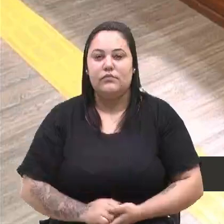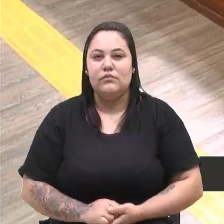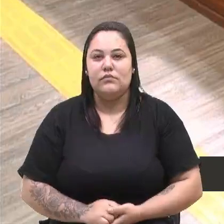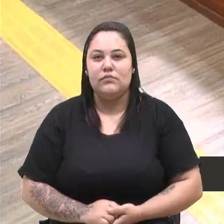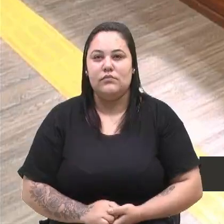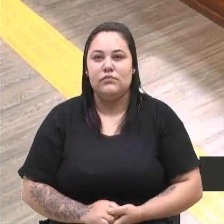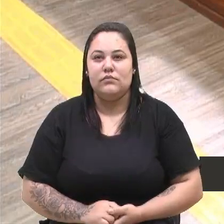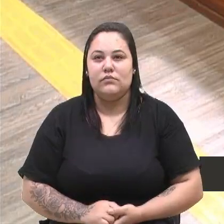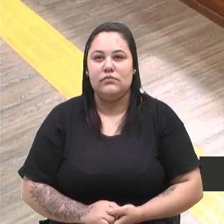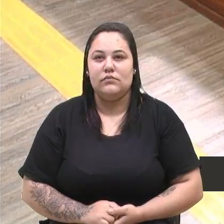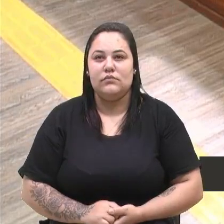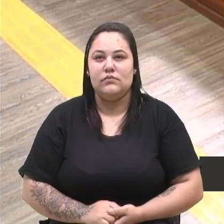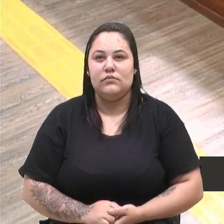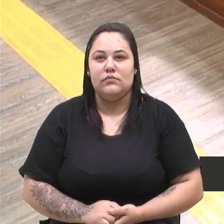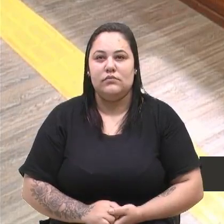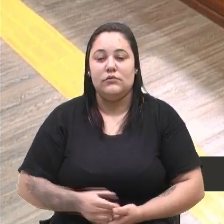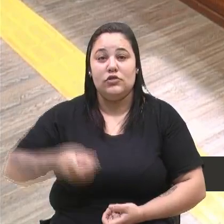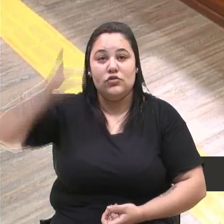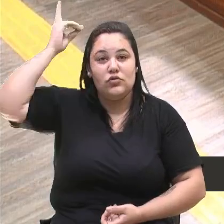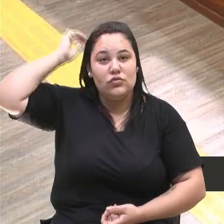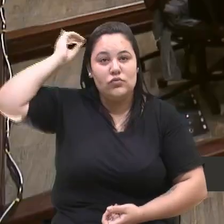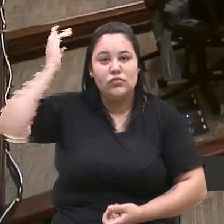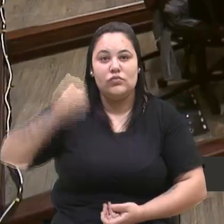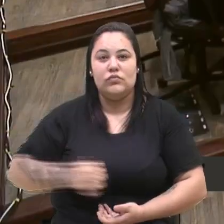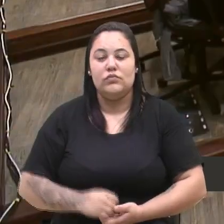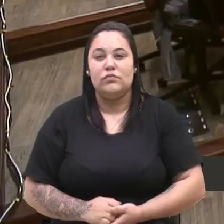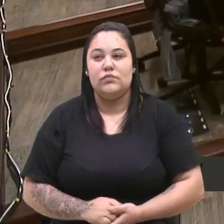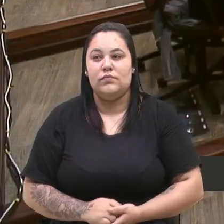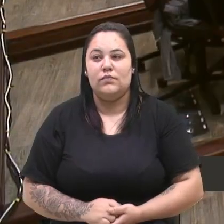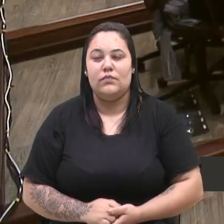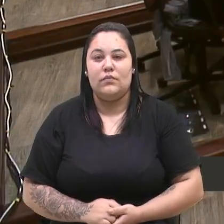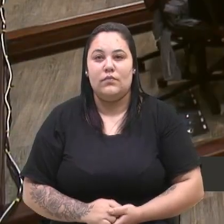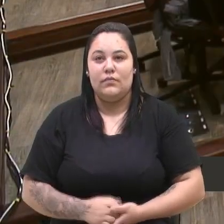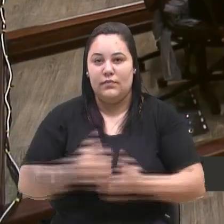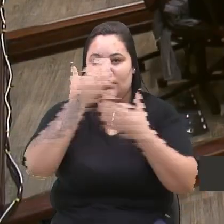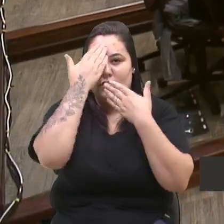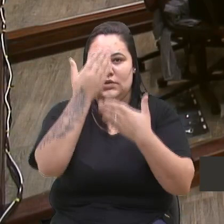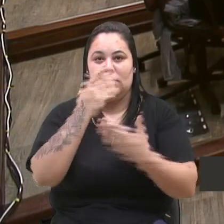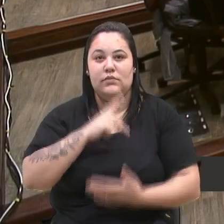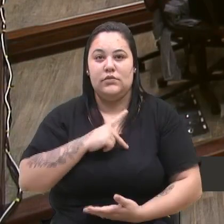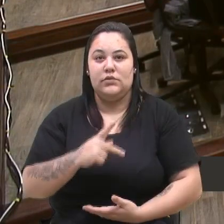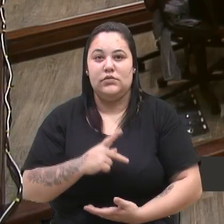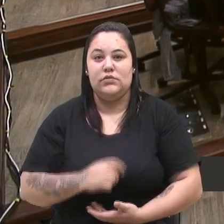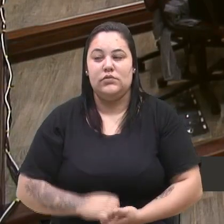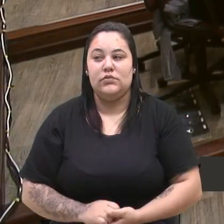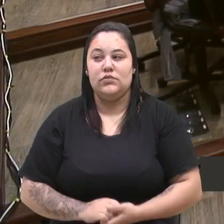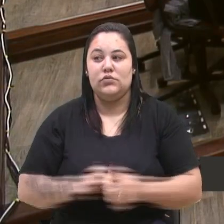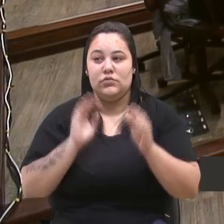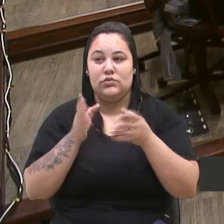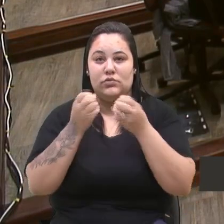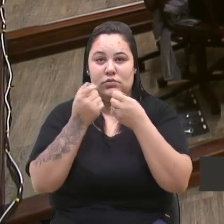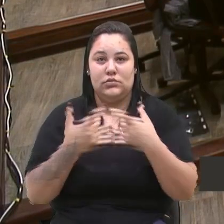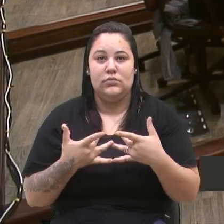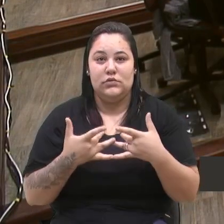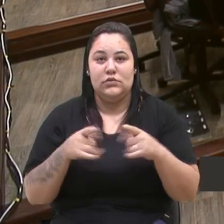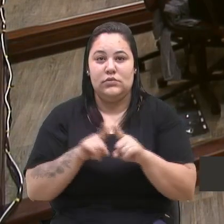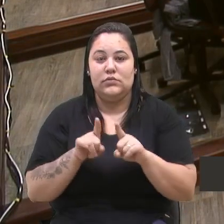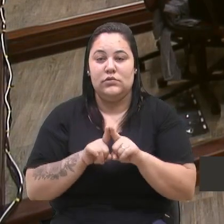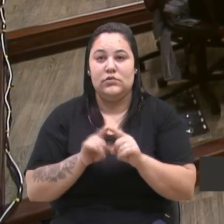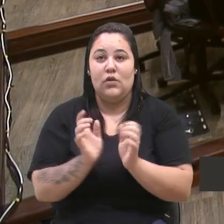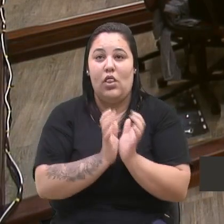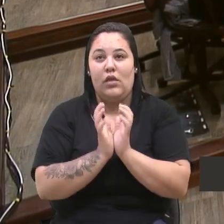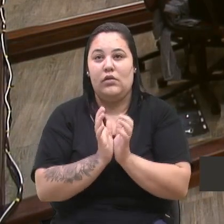Voto Lucas Gil, perdão. Obrigado, presidente. Já adianto aos colegas vereadores que